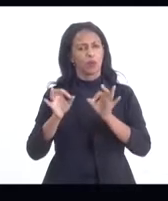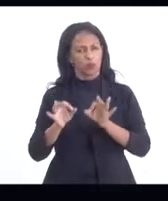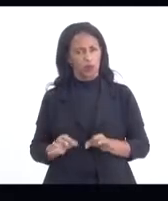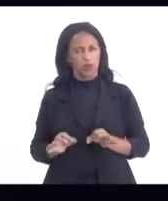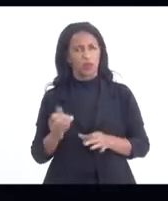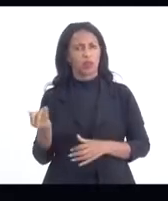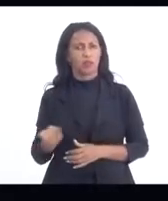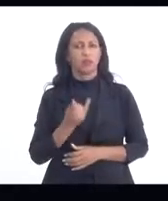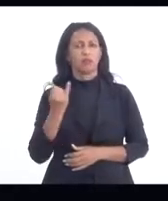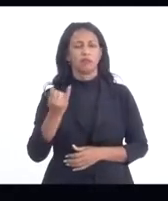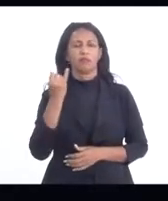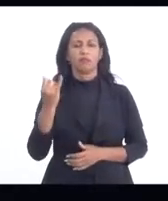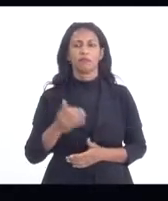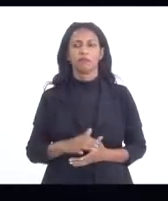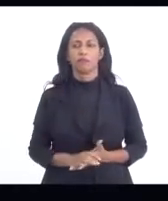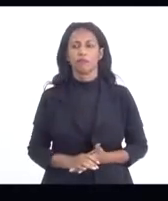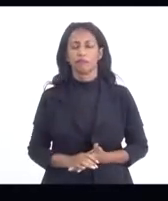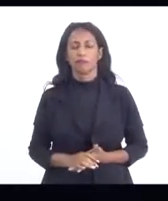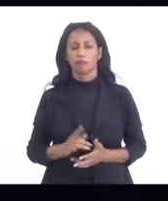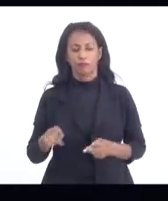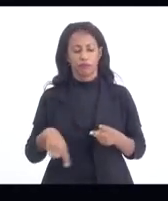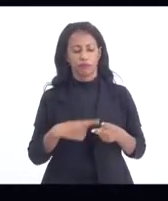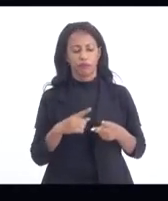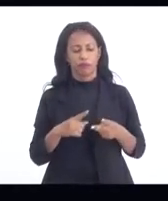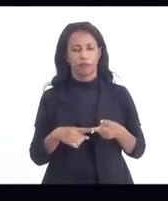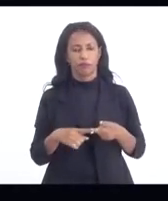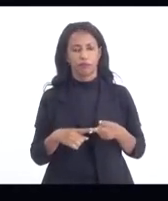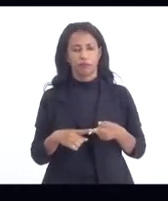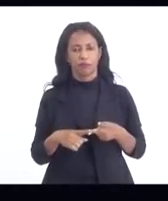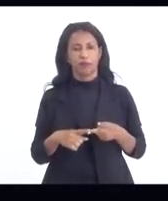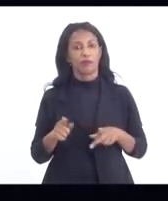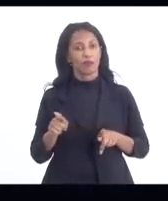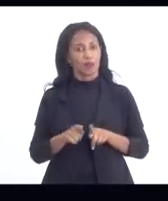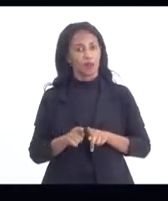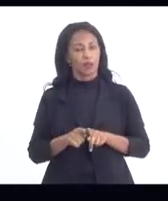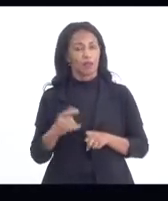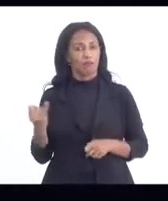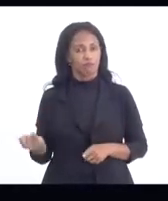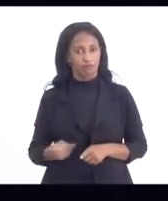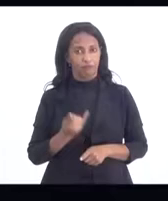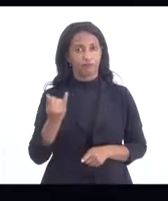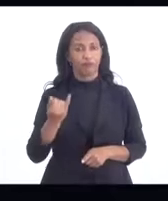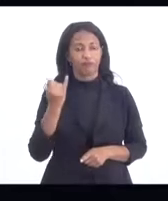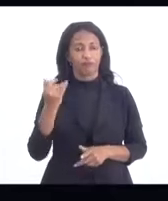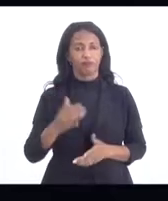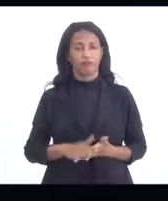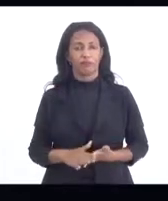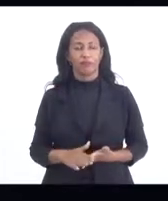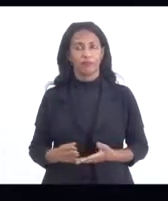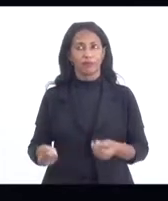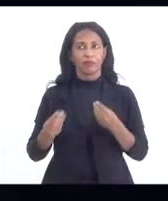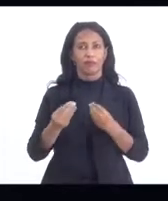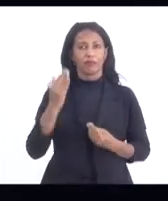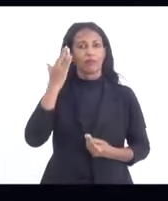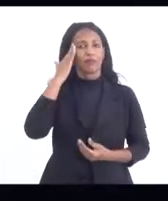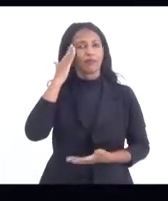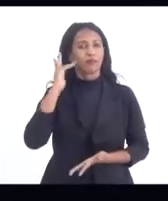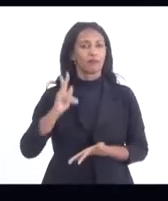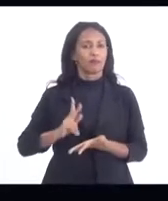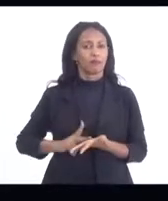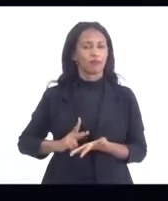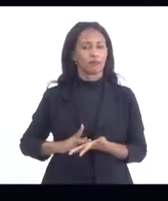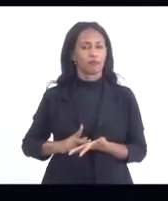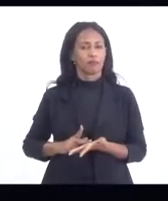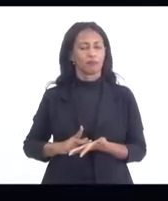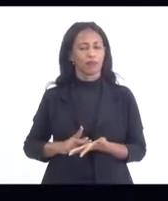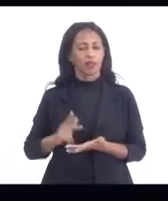grande importância. O segundo passo, também de grande importância, é entender a nossa realidade. Pelas falas